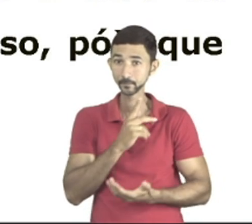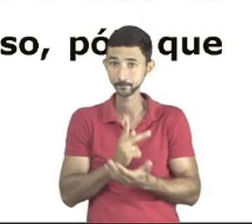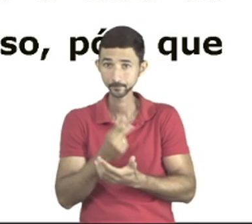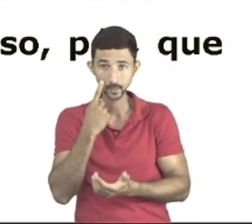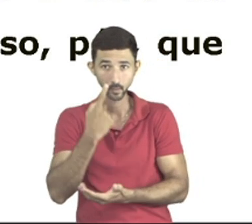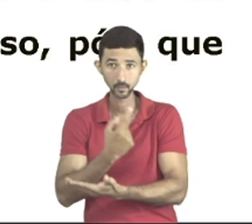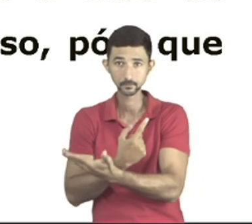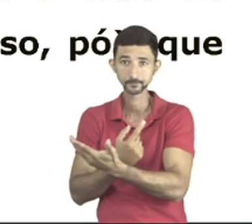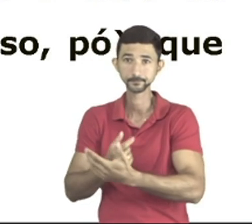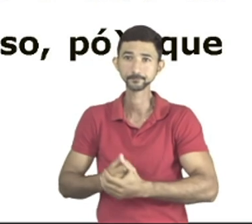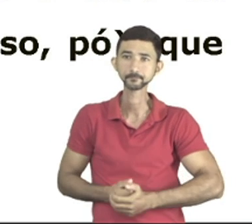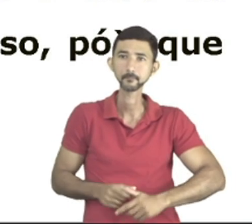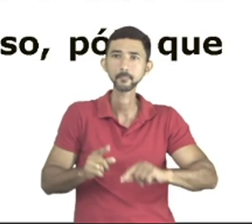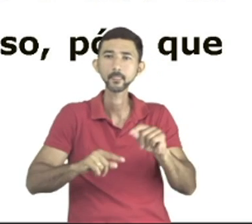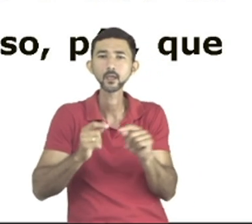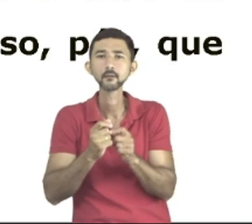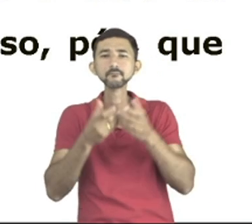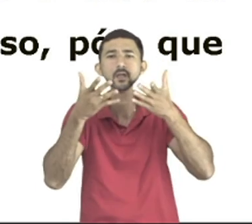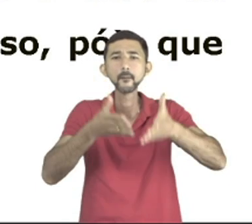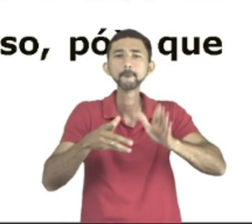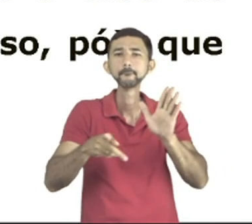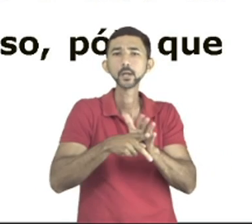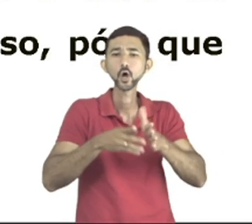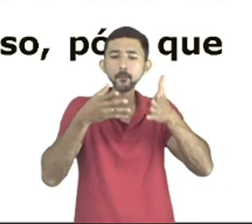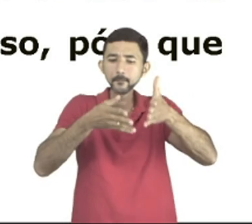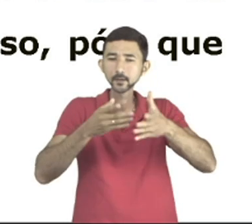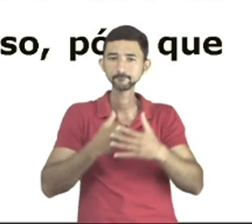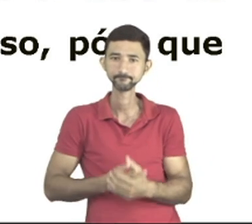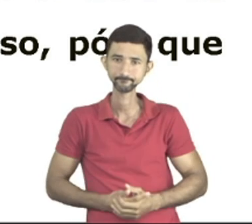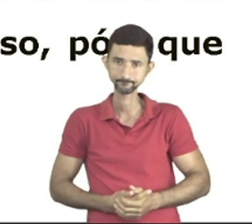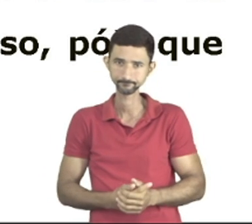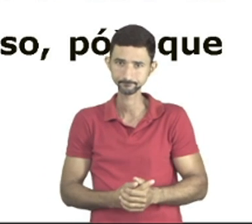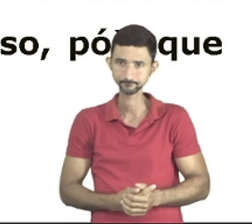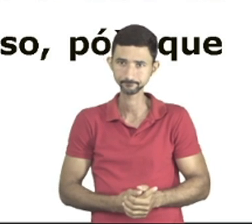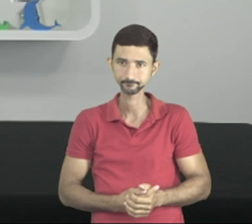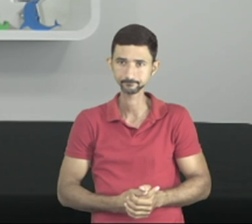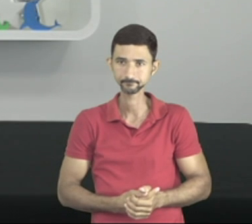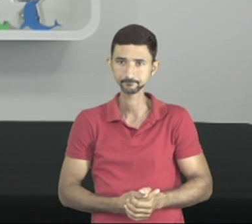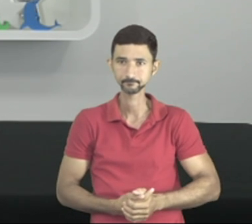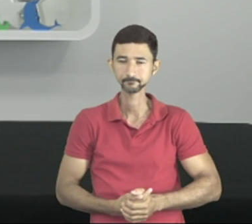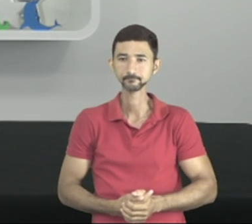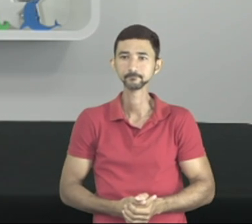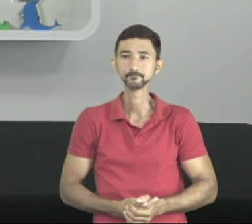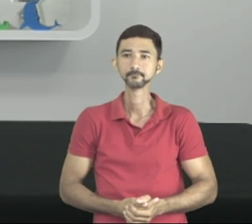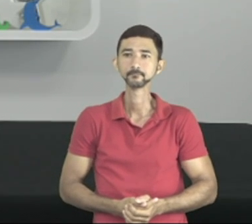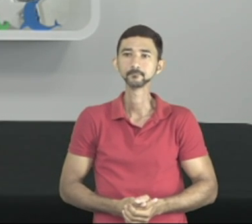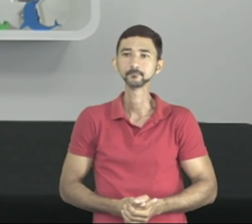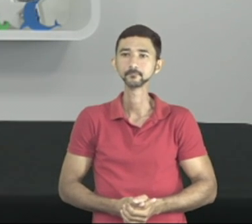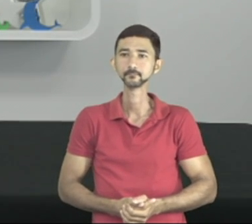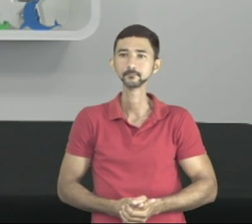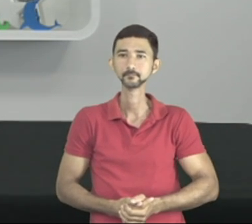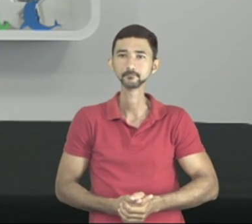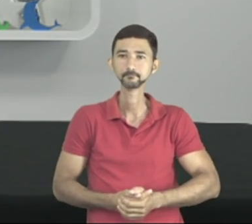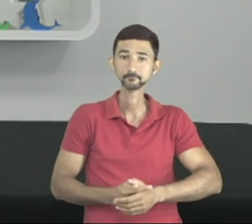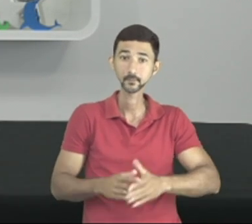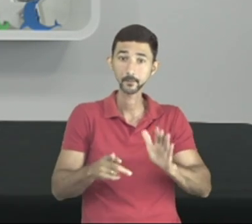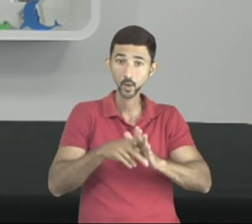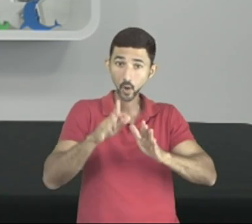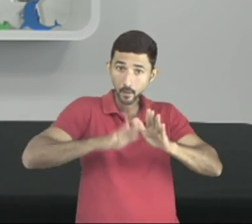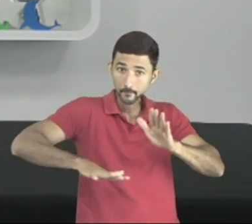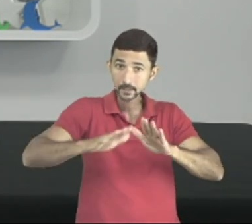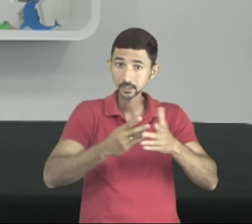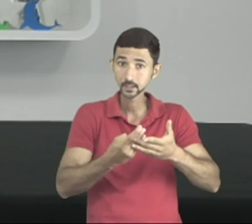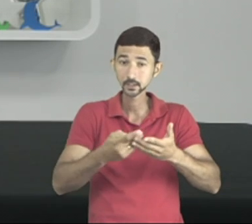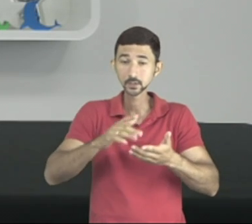aqui. Propriedades específicas. Olha aqui para mim. Propriedade geral, como eu falei, elas